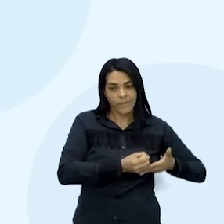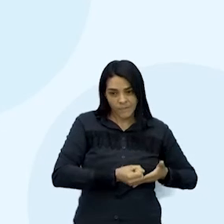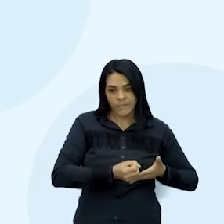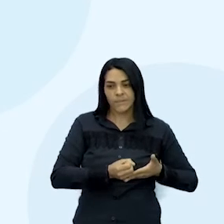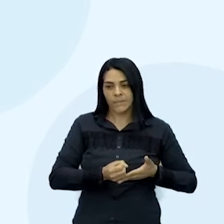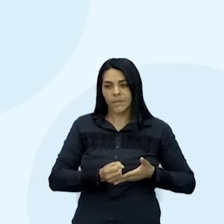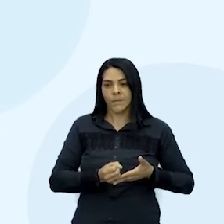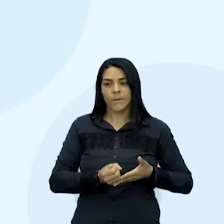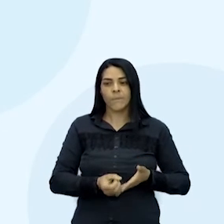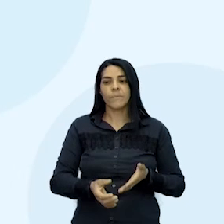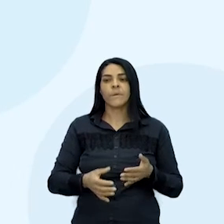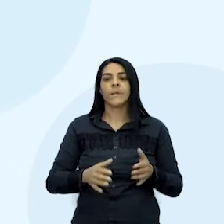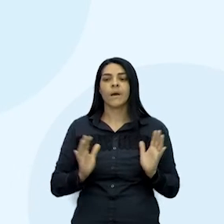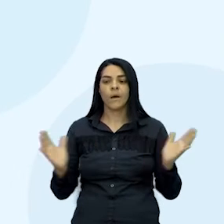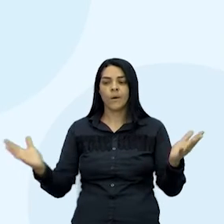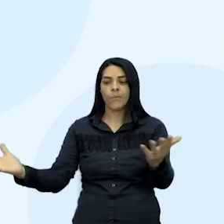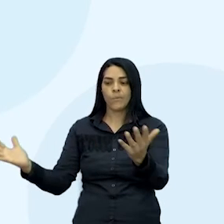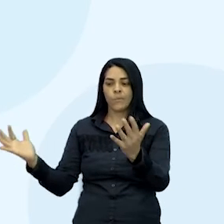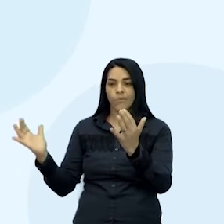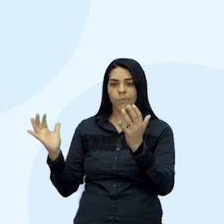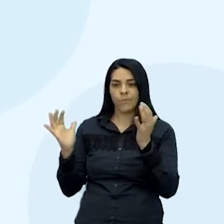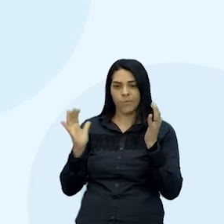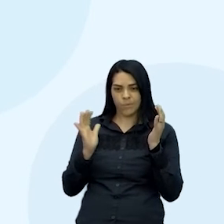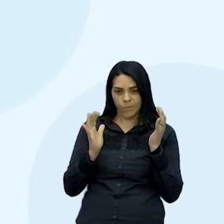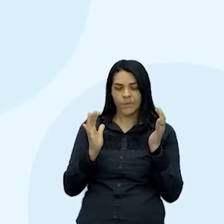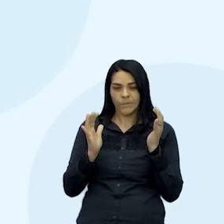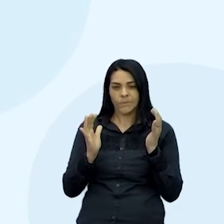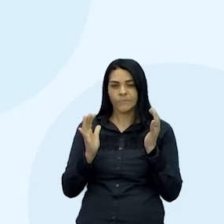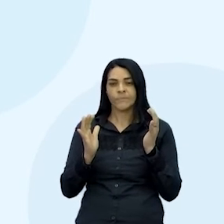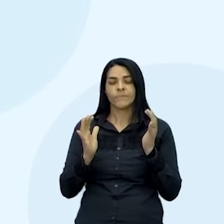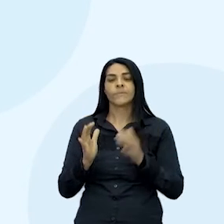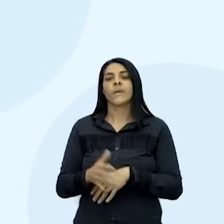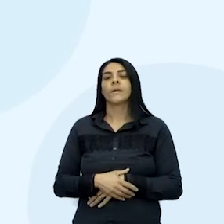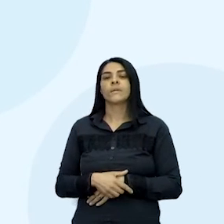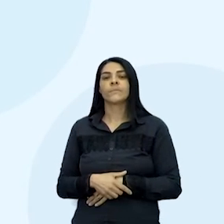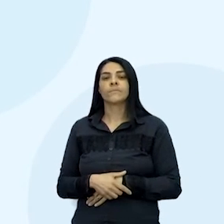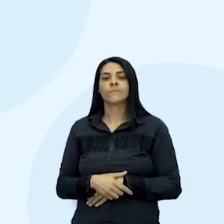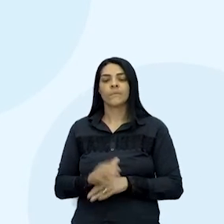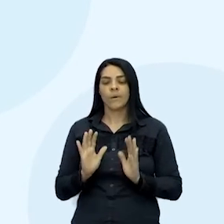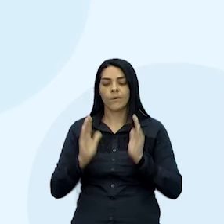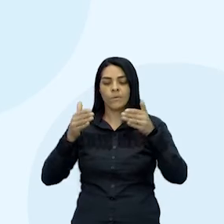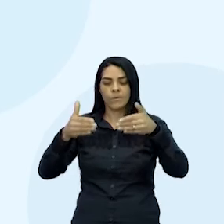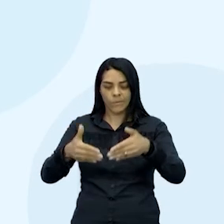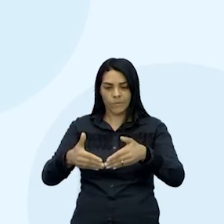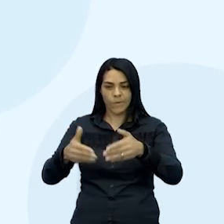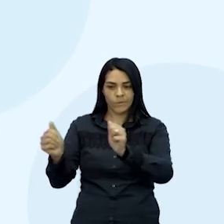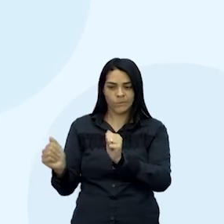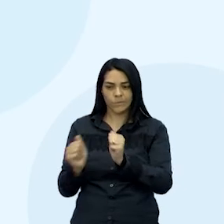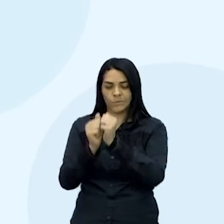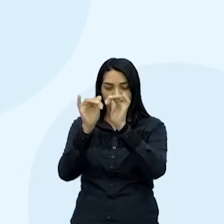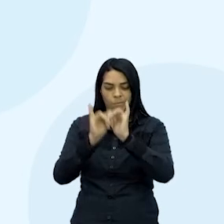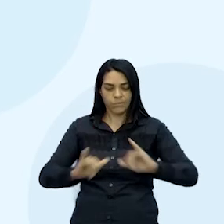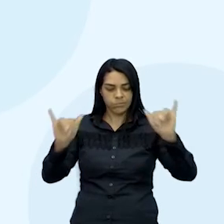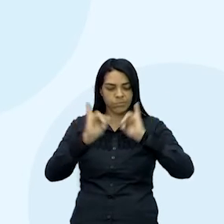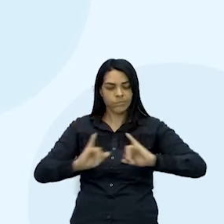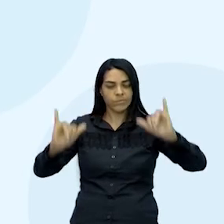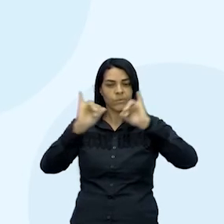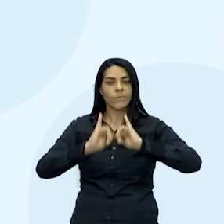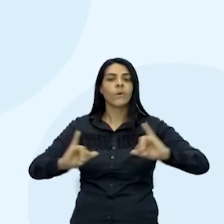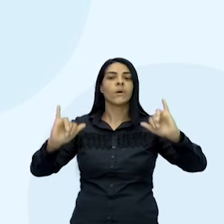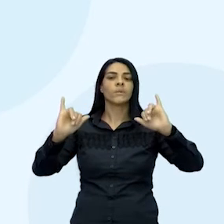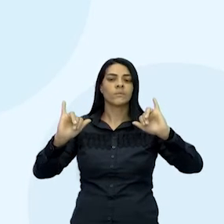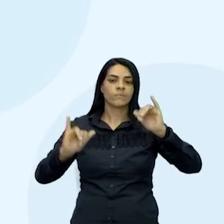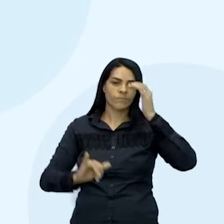fórum. Então você precisa fazer uma propaganda para chamar a galera para ver esse fórum com vocês, tá? Então essa aí é